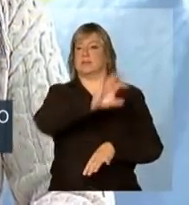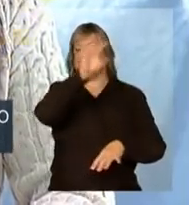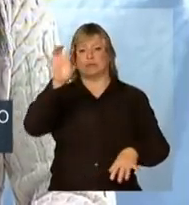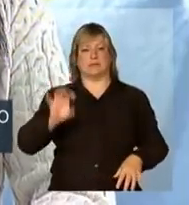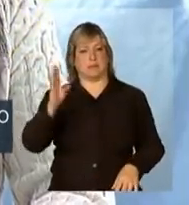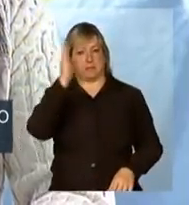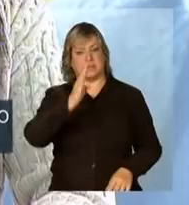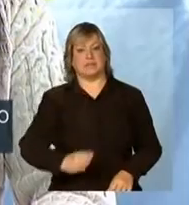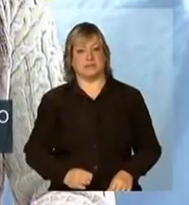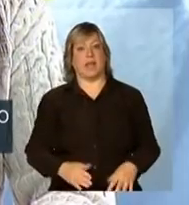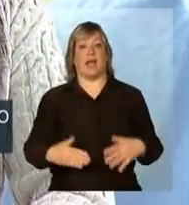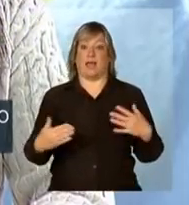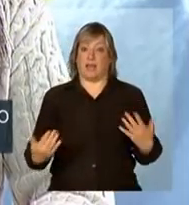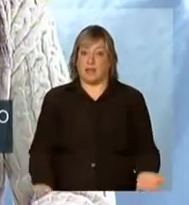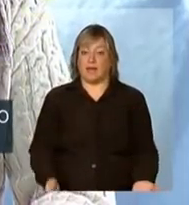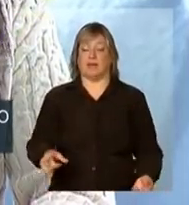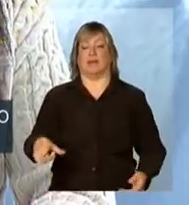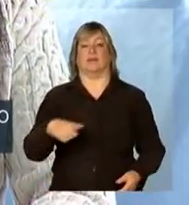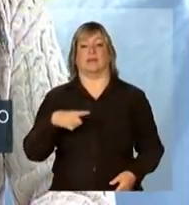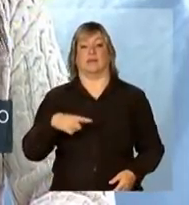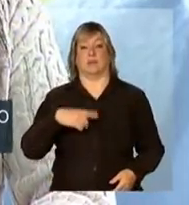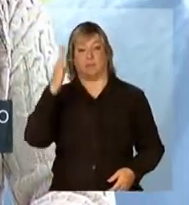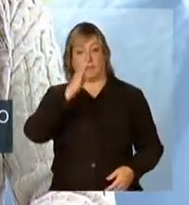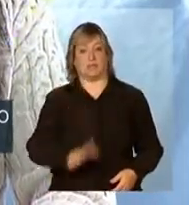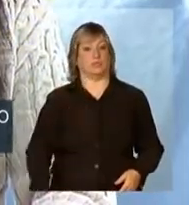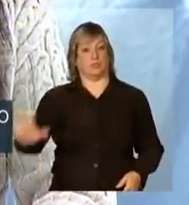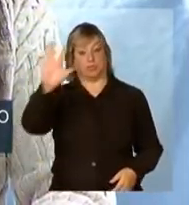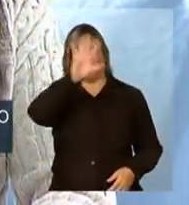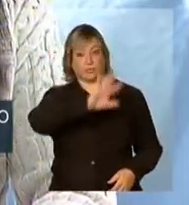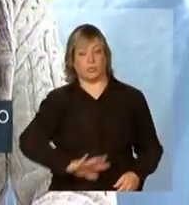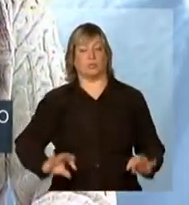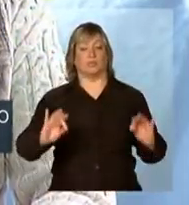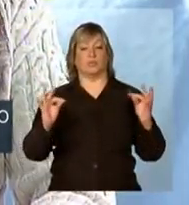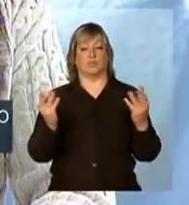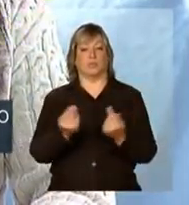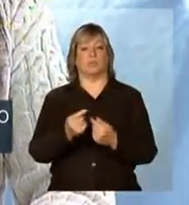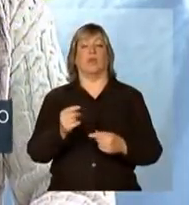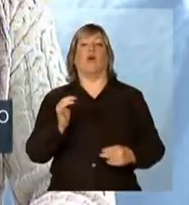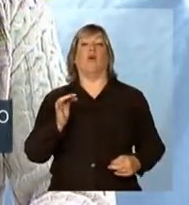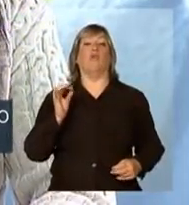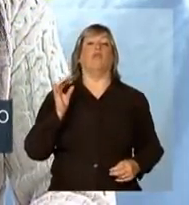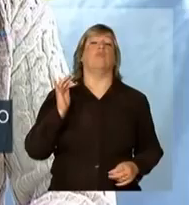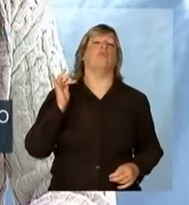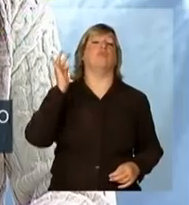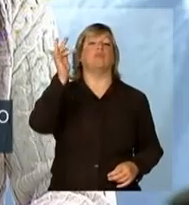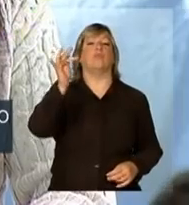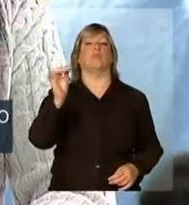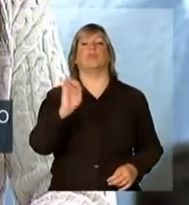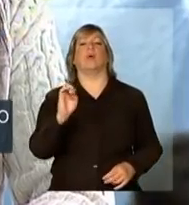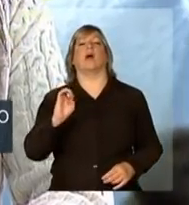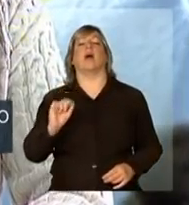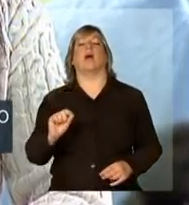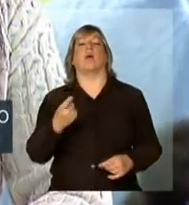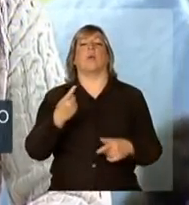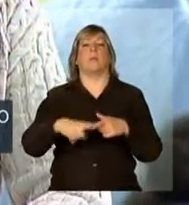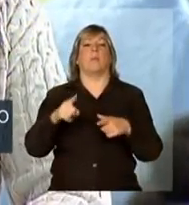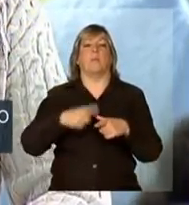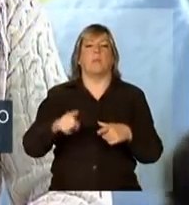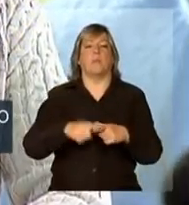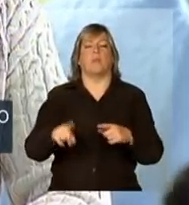Brasil. E aí o estado do Brasil, o Estado brasileiro, ele não será futuramente um estado caduco, já que sua